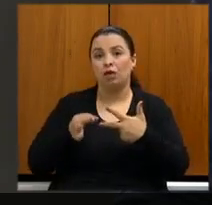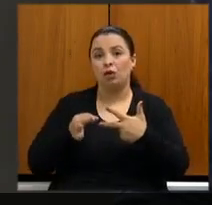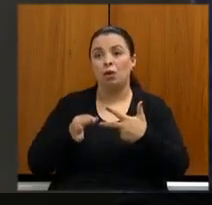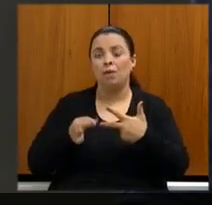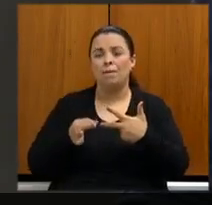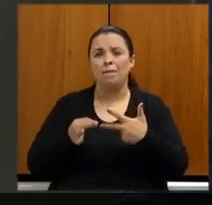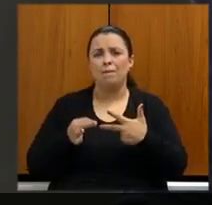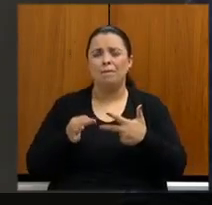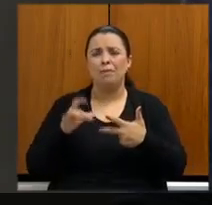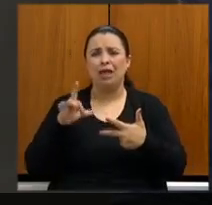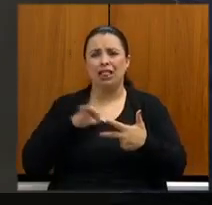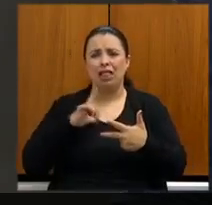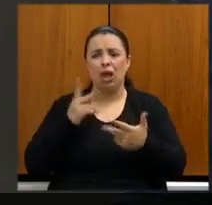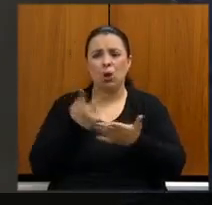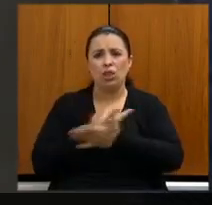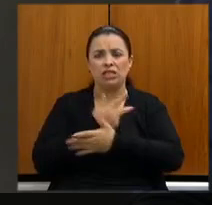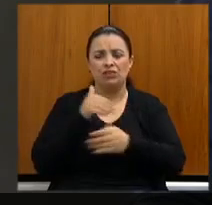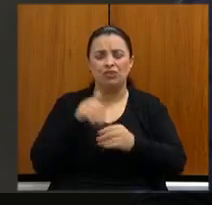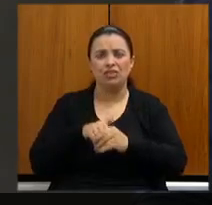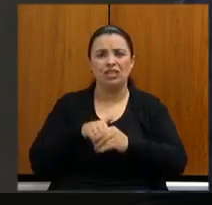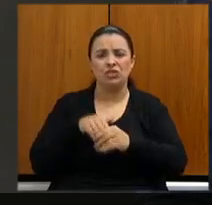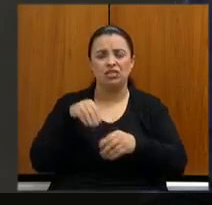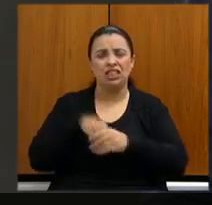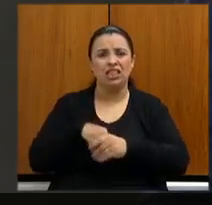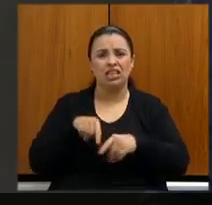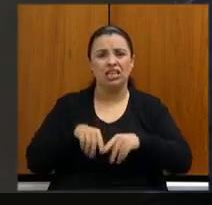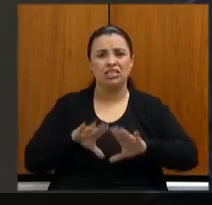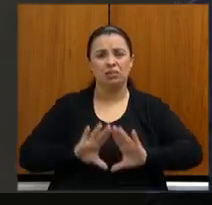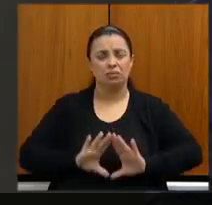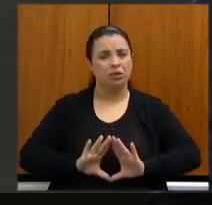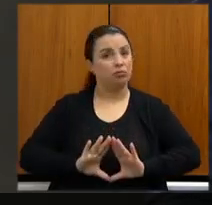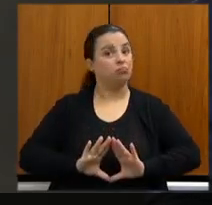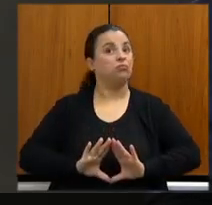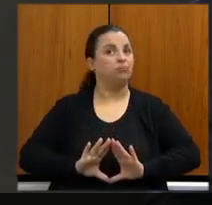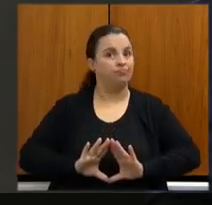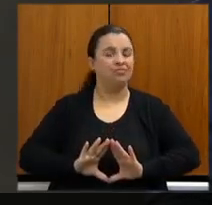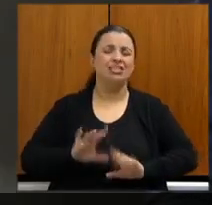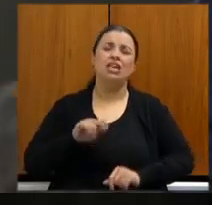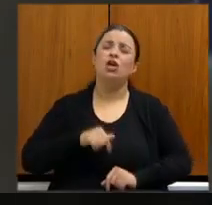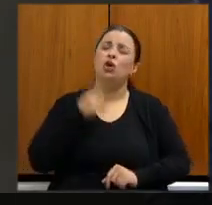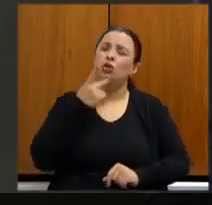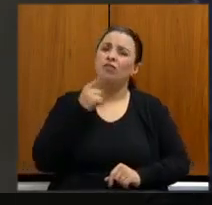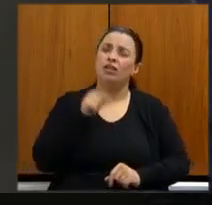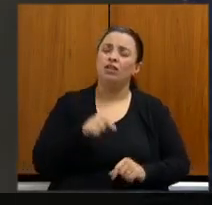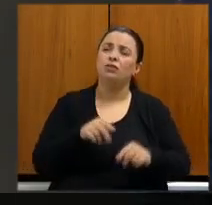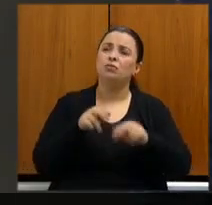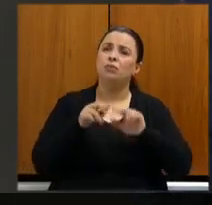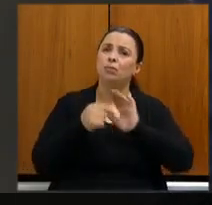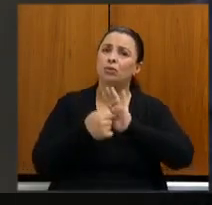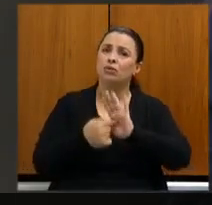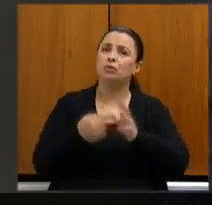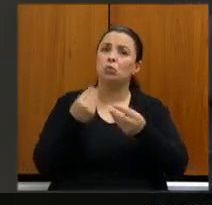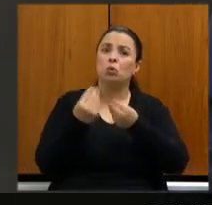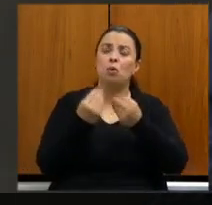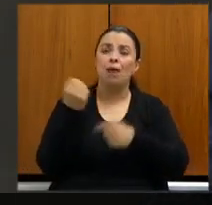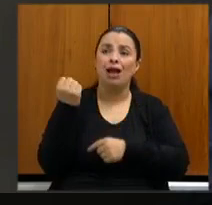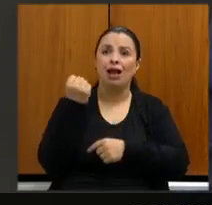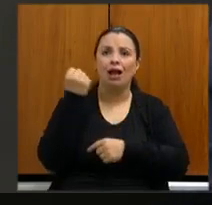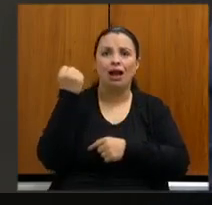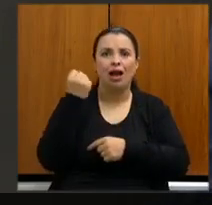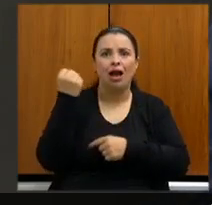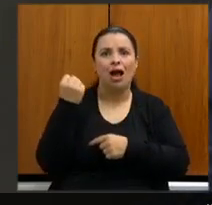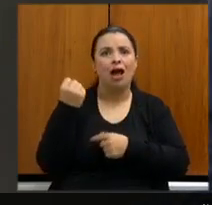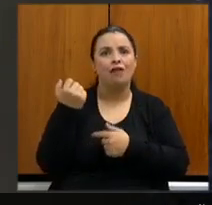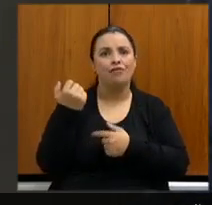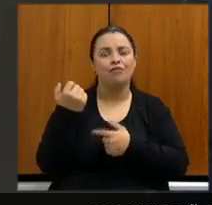eu eu iniciei por esse exemplo o presidente para dizer da gravidade da situação as relações sociais e políticas